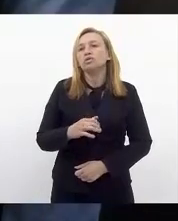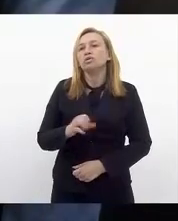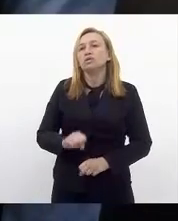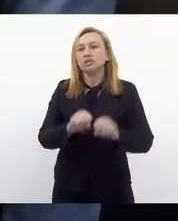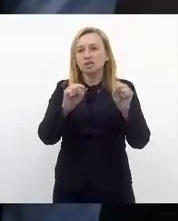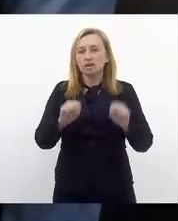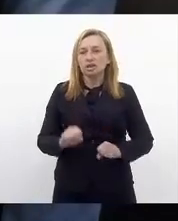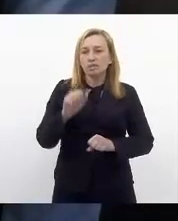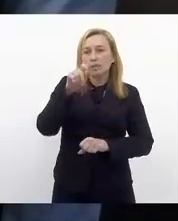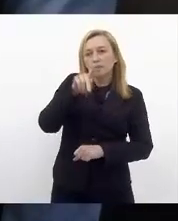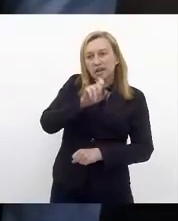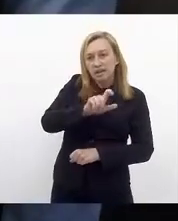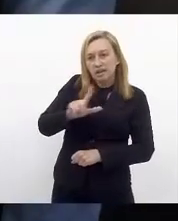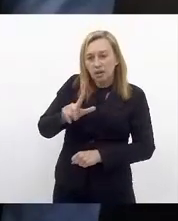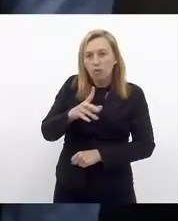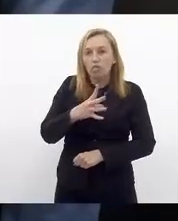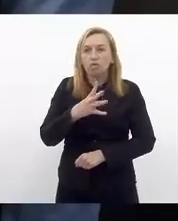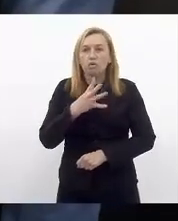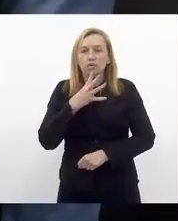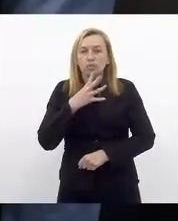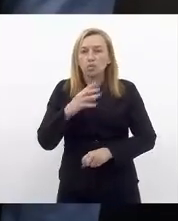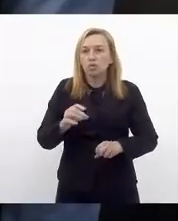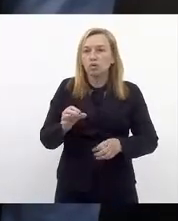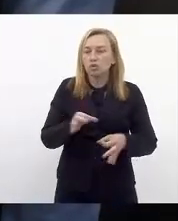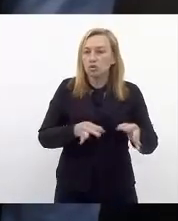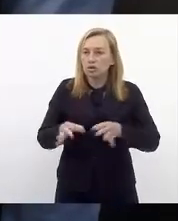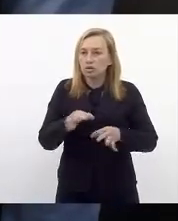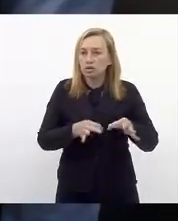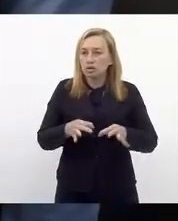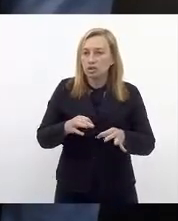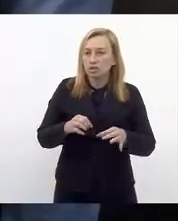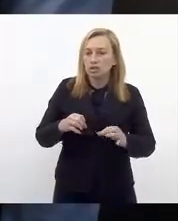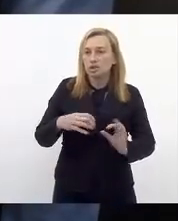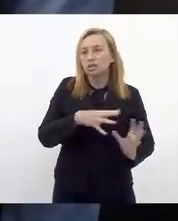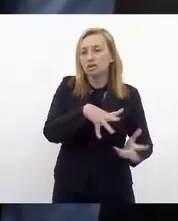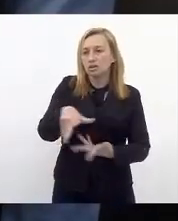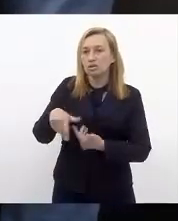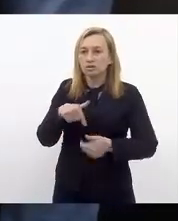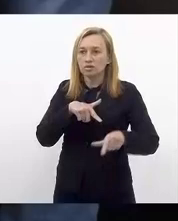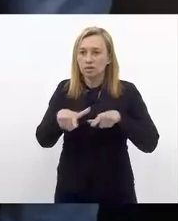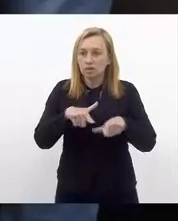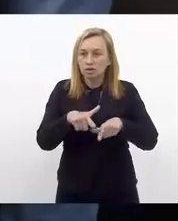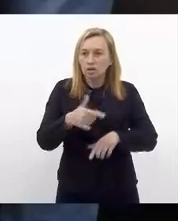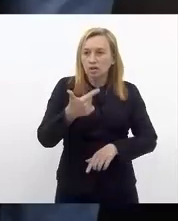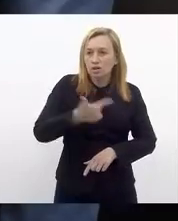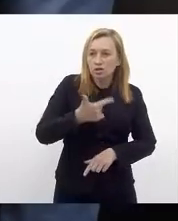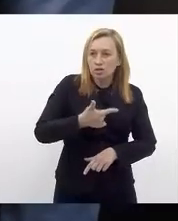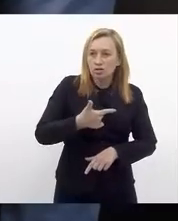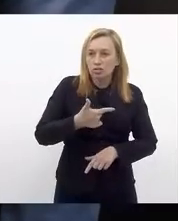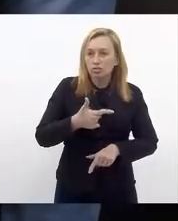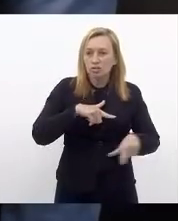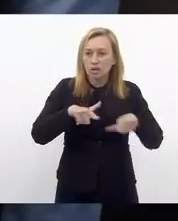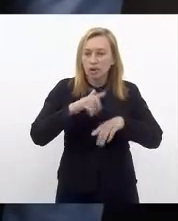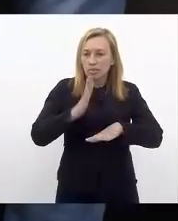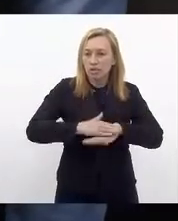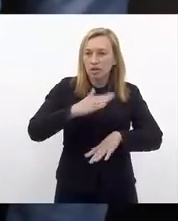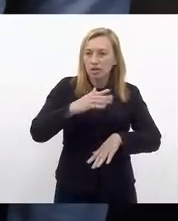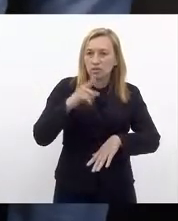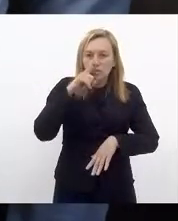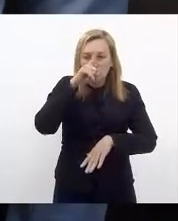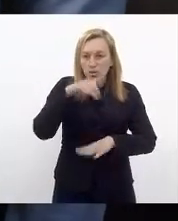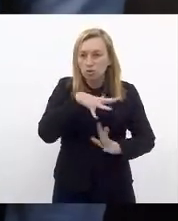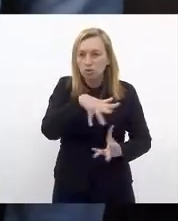policial penal que reconhecidamente pela organização internacional do trabalho eu existo a segunda profissão mais perigosa do mundo